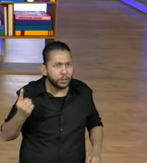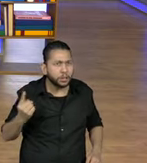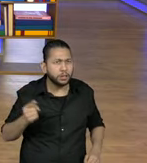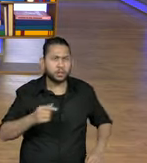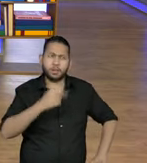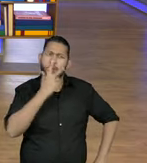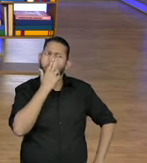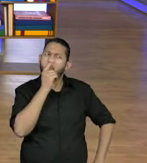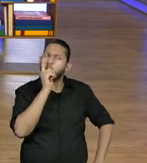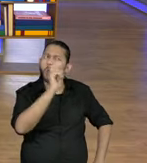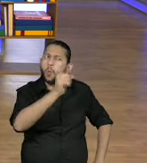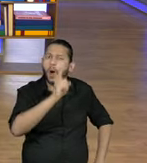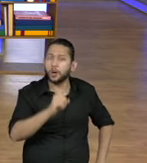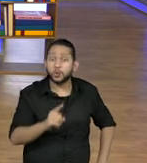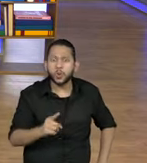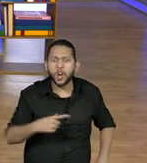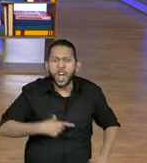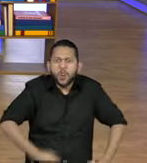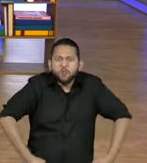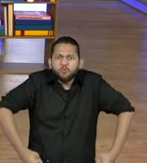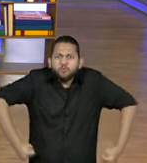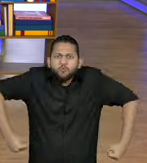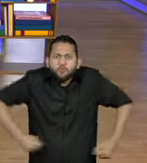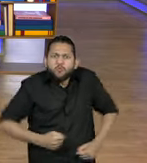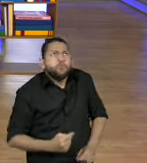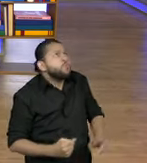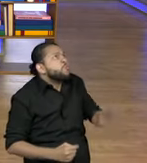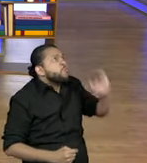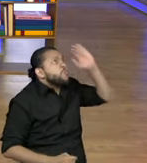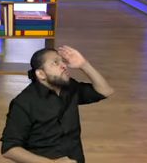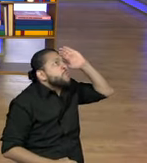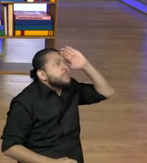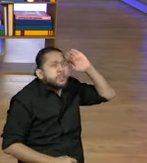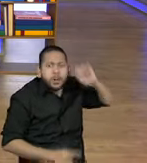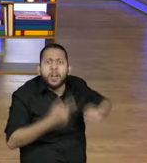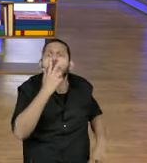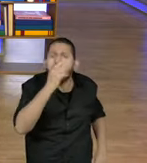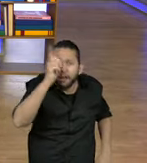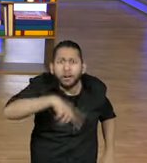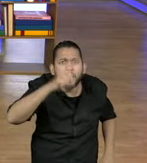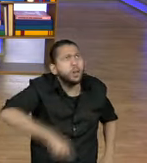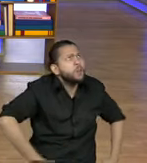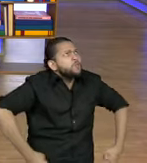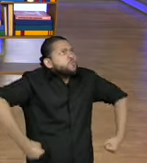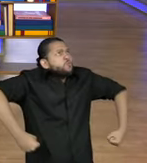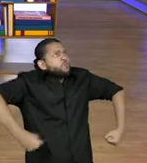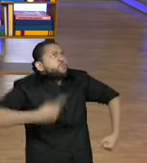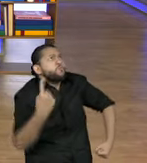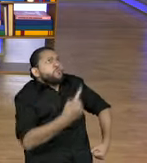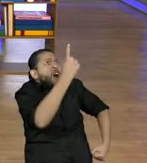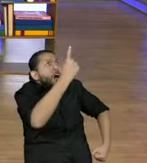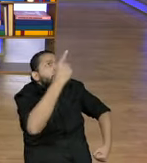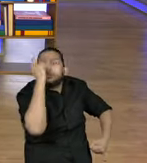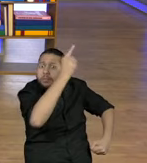Será que é um gigante? É sim! É um